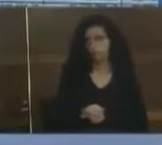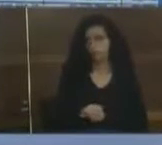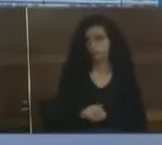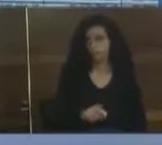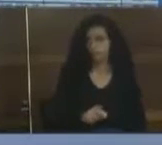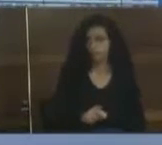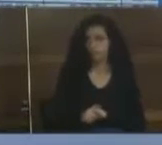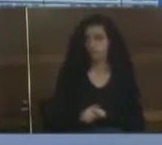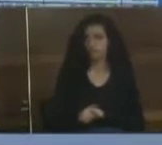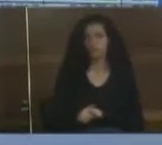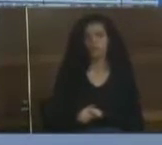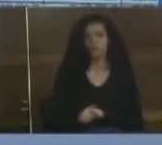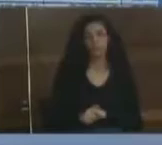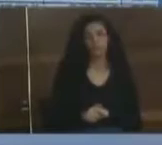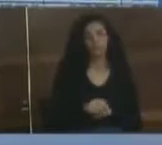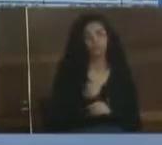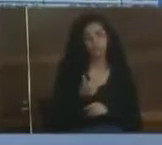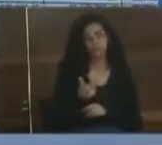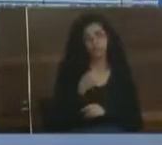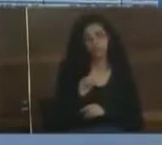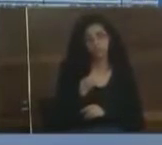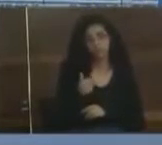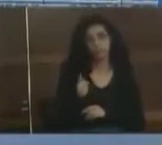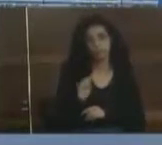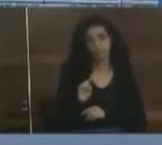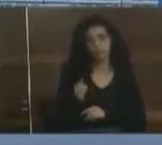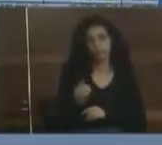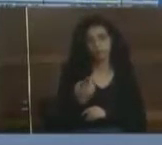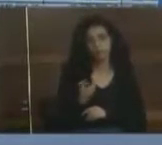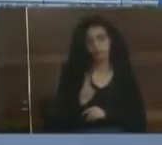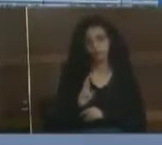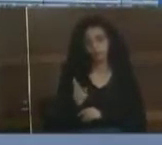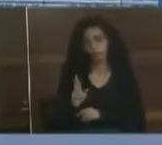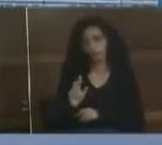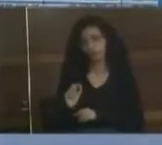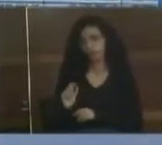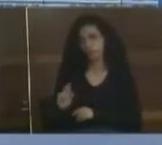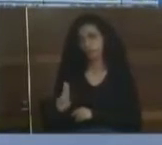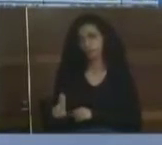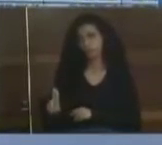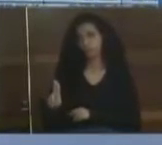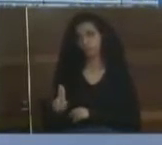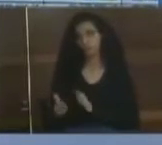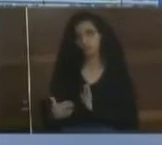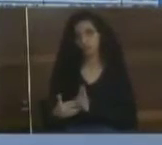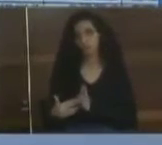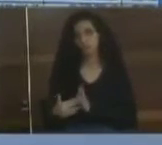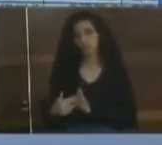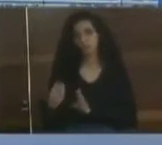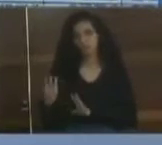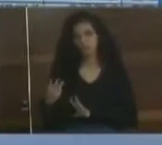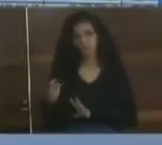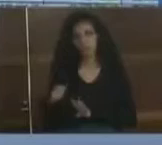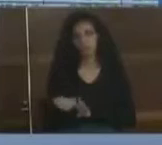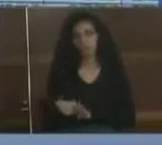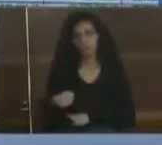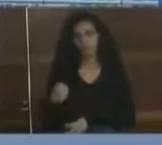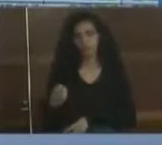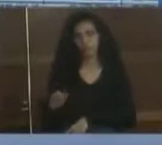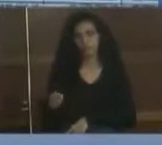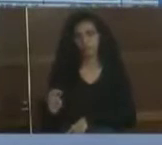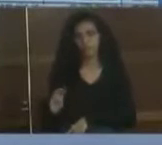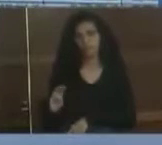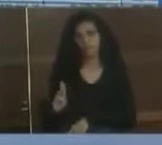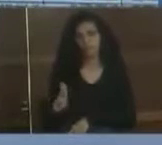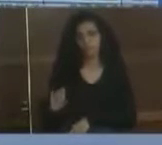no terceiro quadrimestre uma nova ação de 201 mil reais despesas empenhadas até o terceiro quadrimestre 33